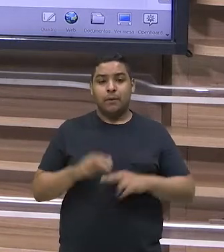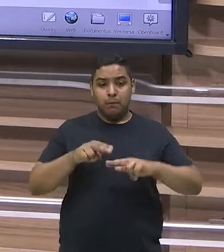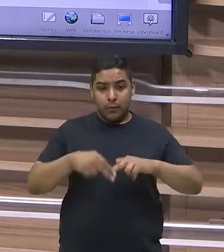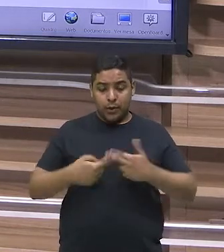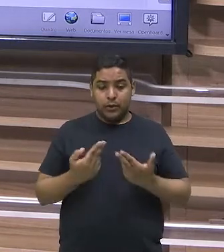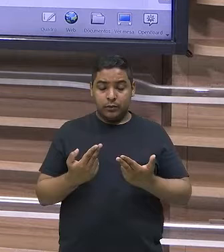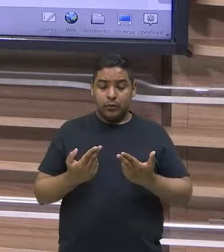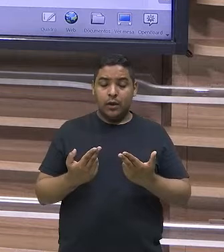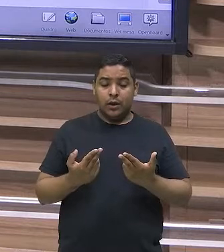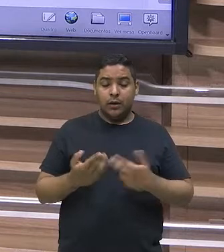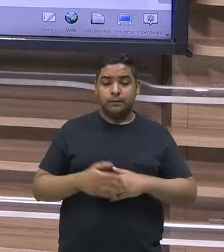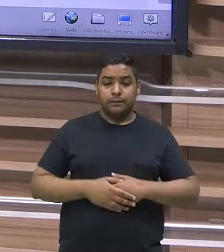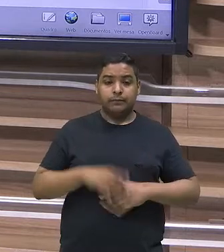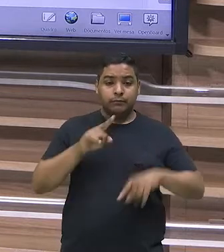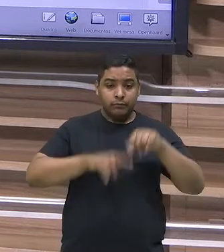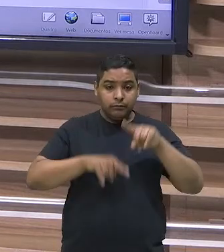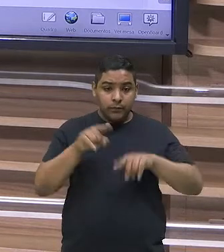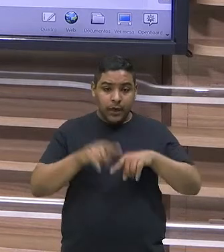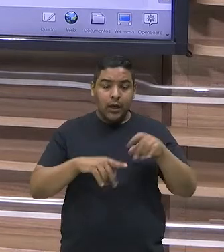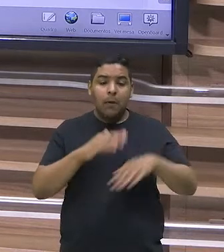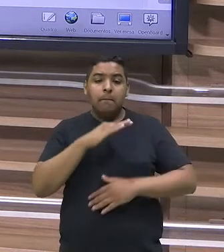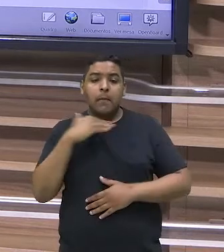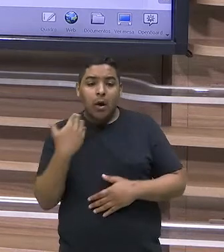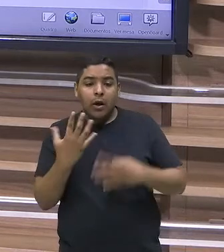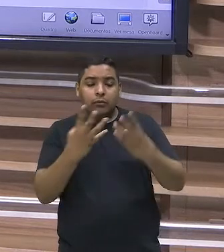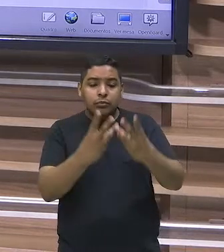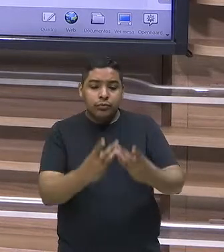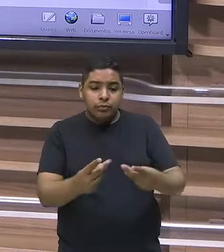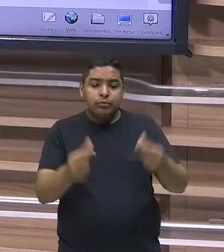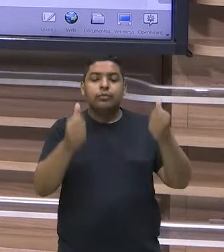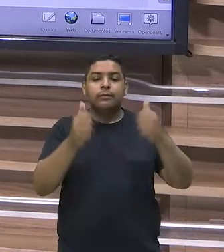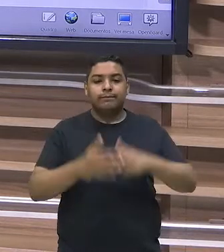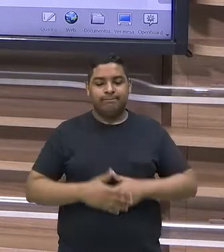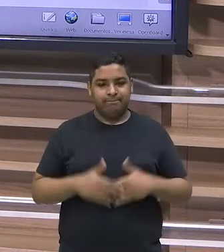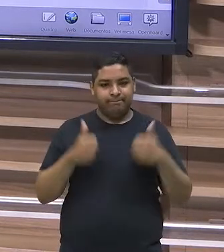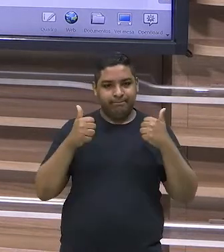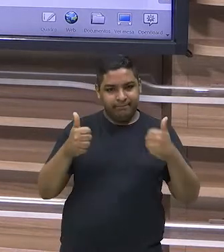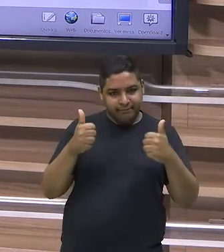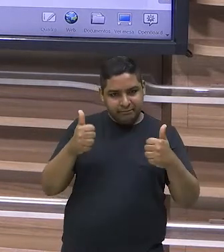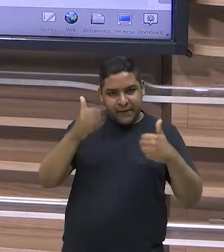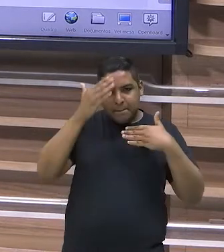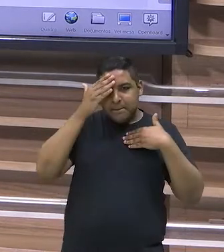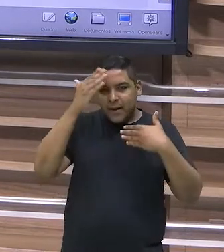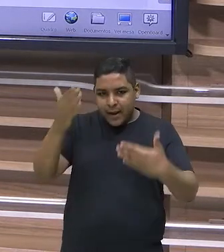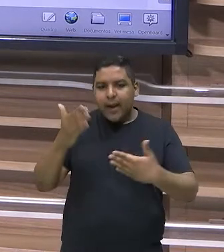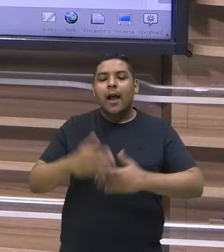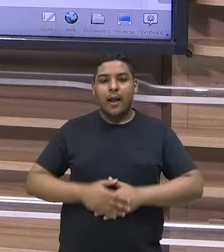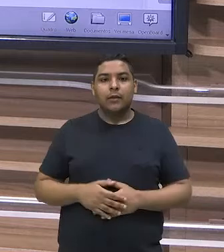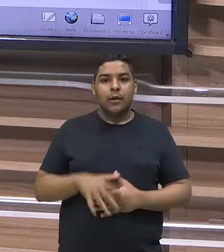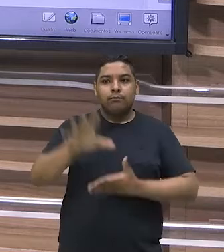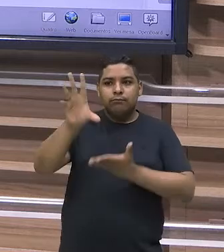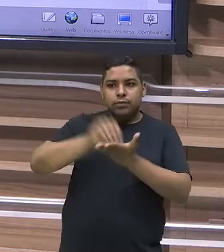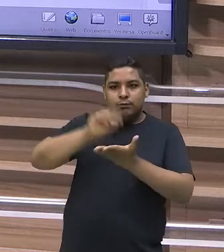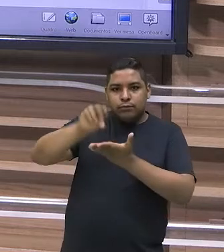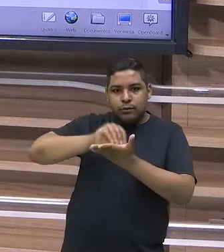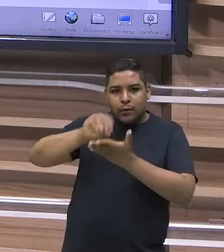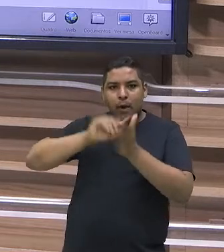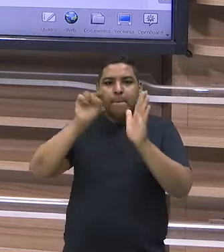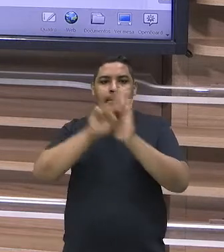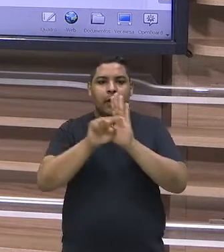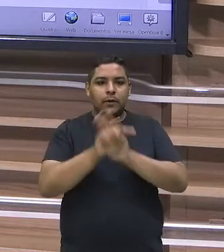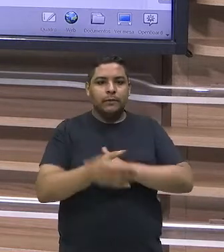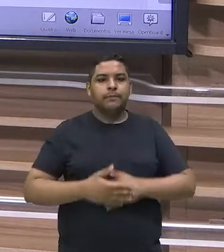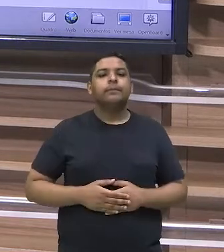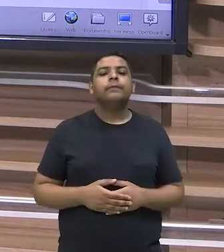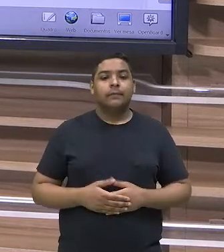plano imperfeito de Platão. Tá certo? Então valeu aí pela participação de vocês, anotem essas questões e vamos agora